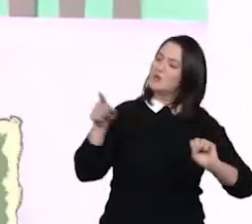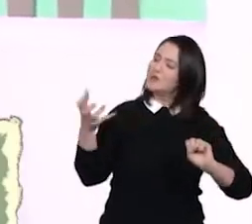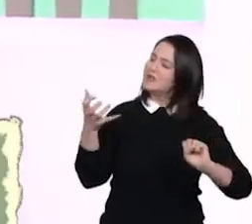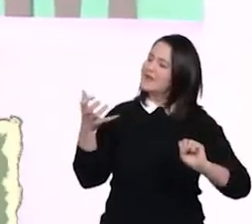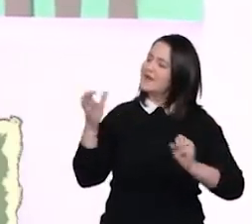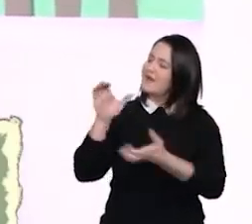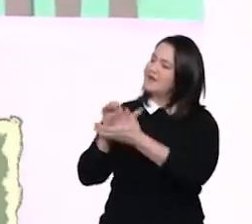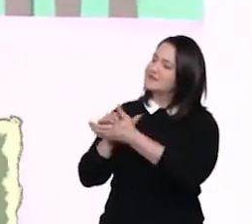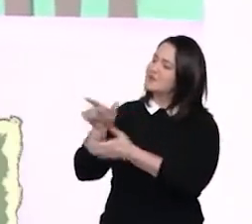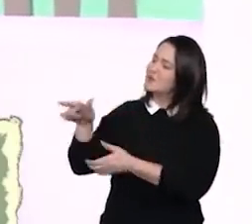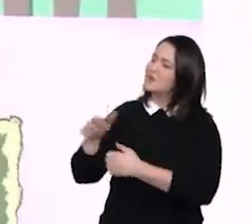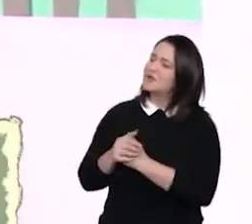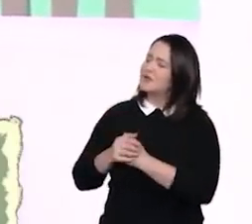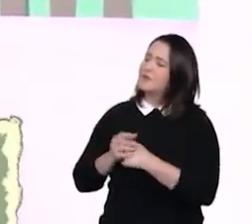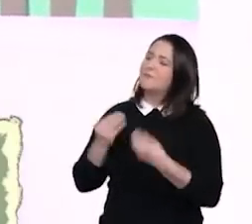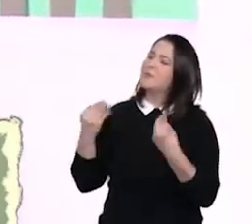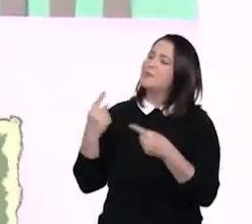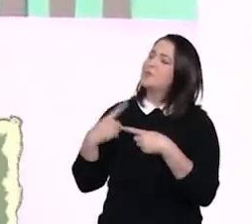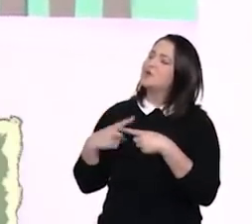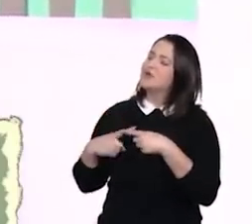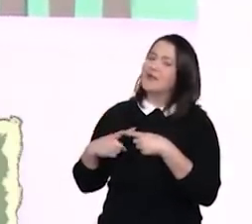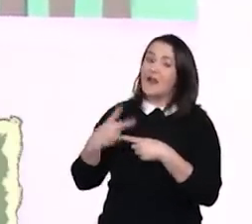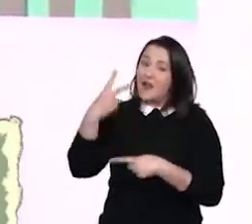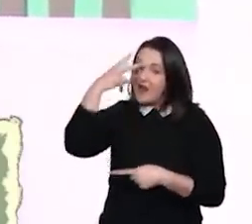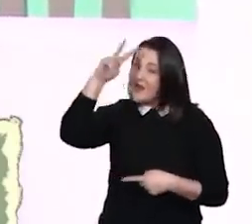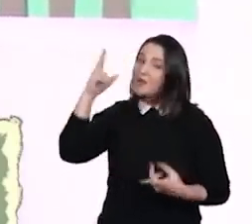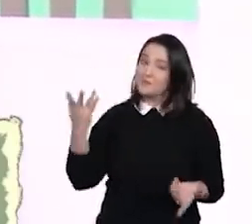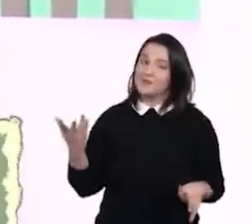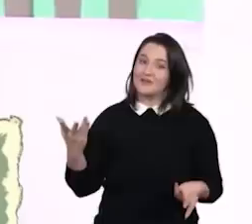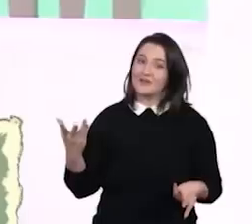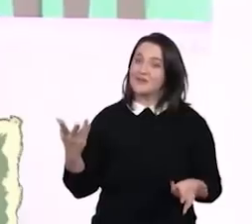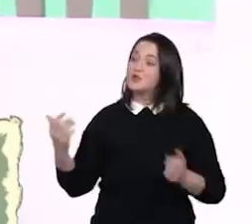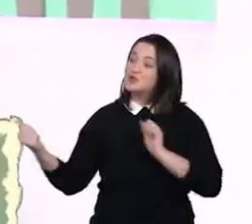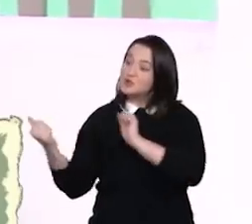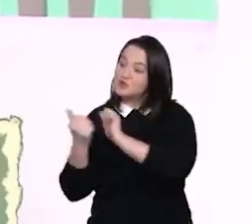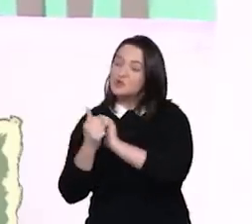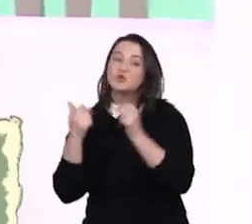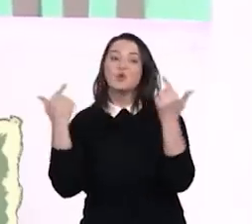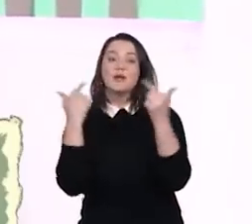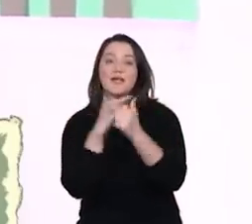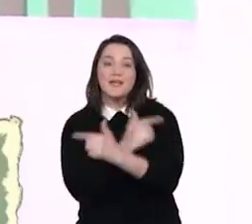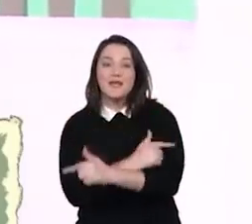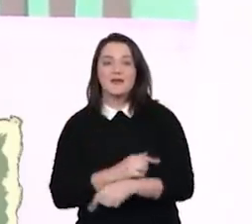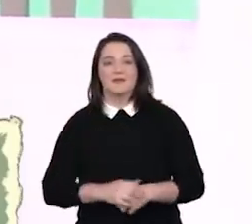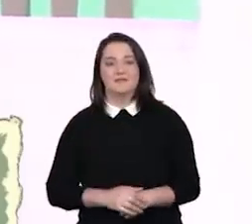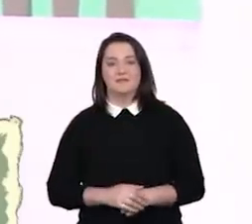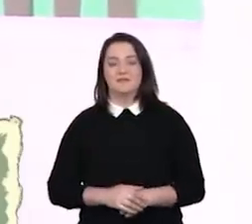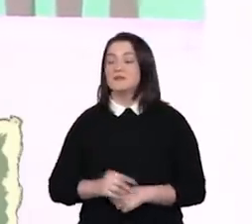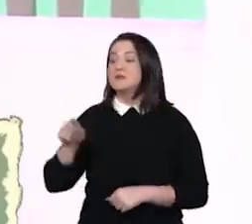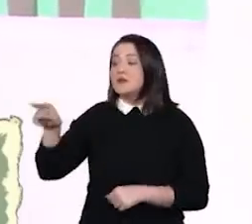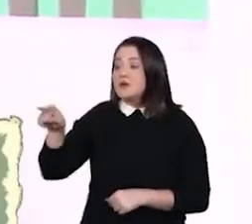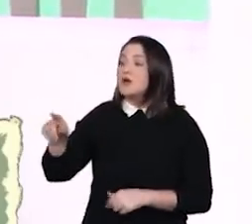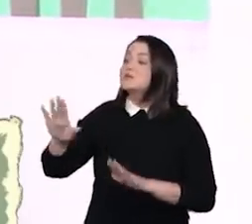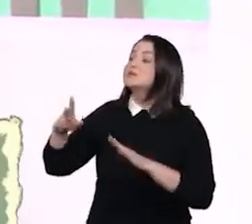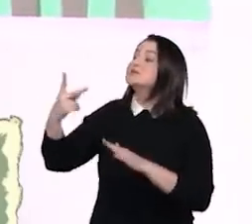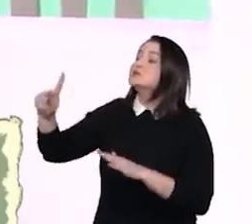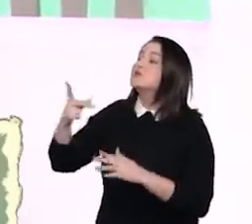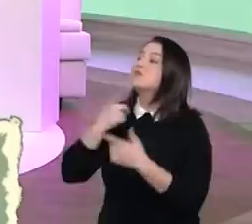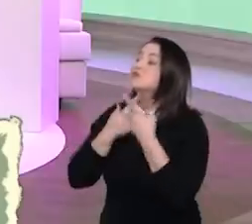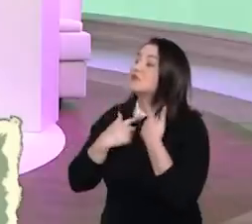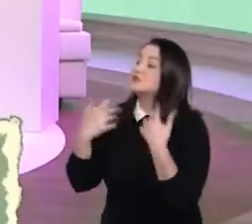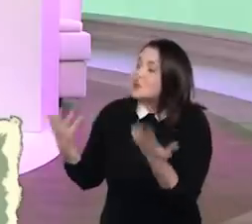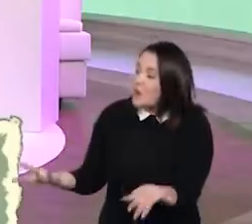casamento. Riam mais juntos. Encare o desafio do outro como projeto da sua vida. Eu posso dizer para